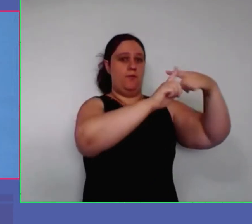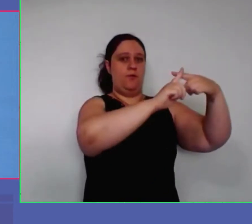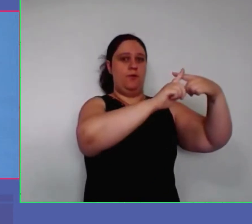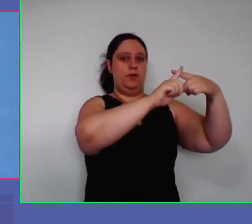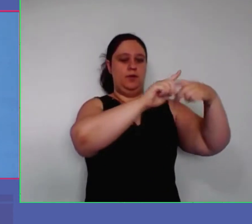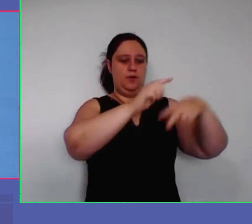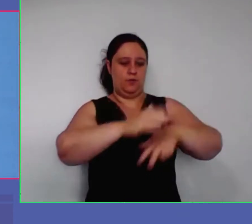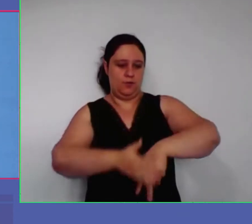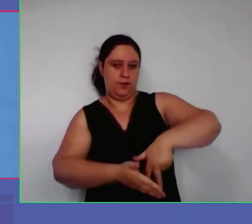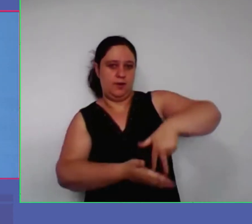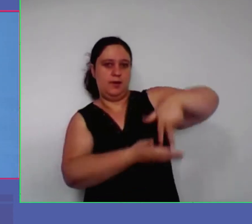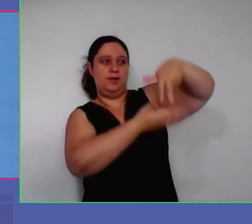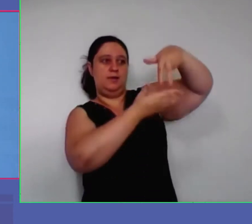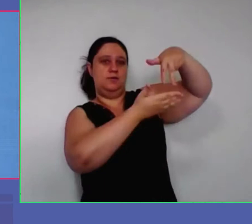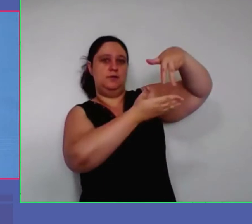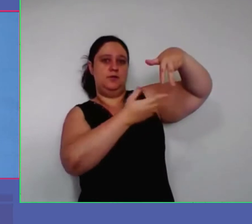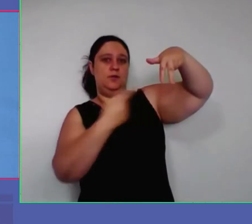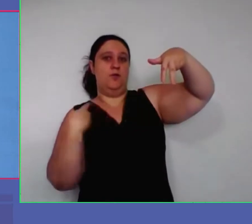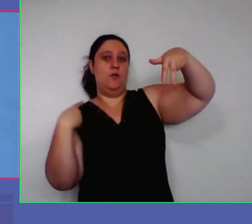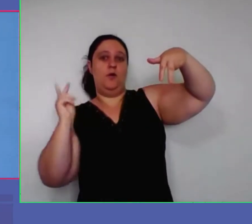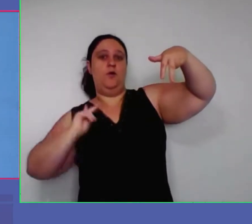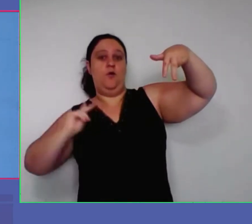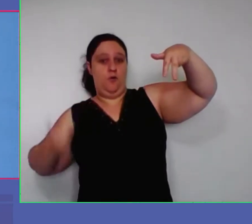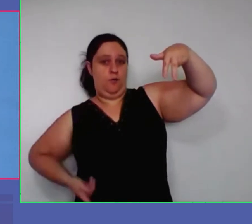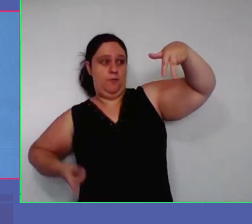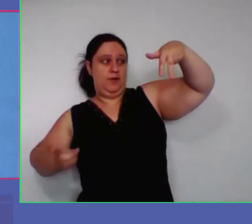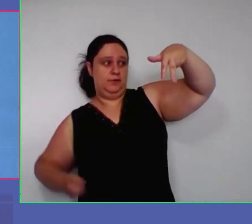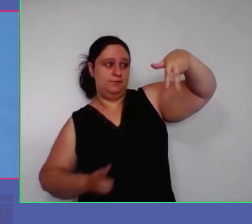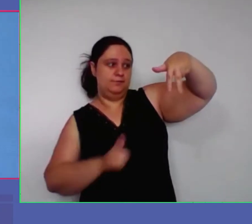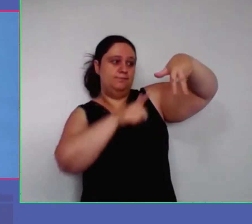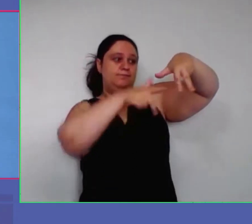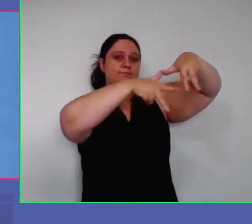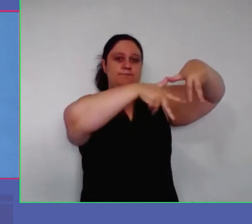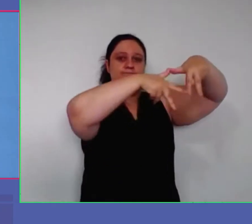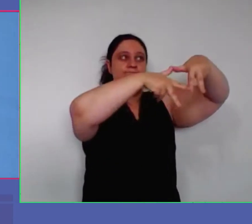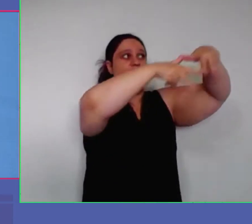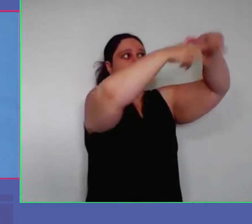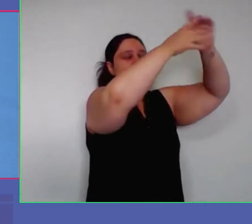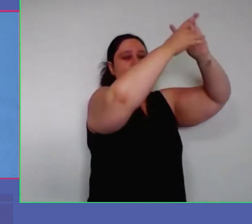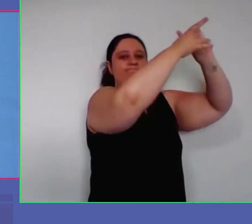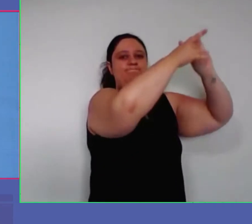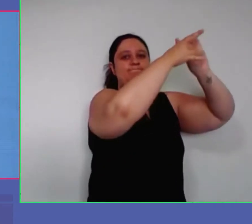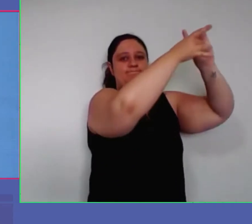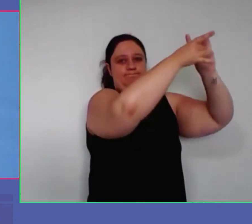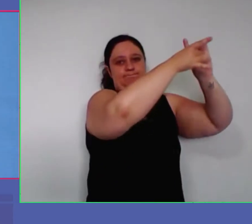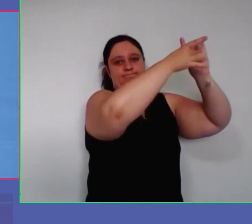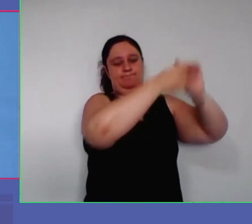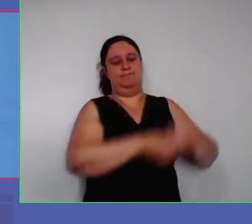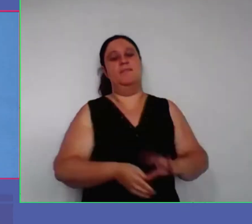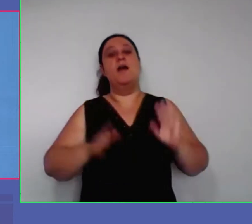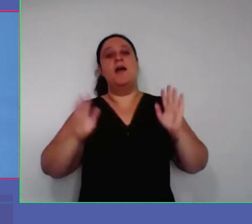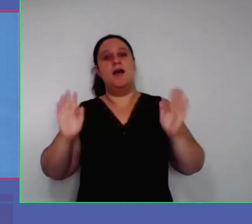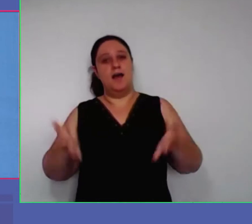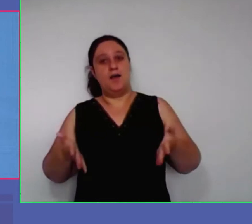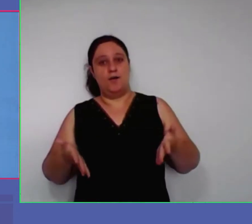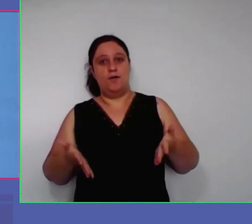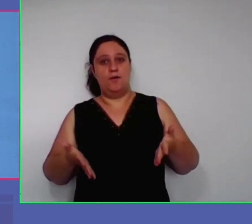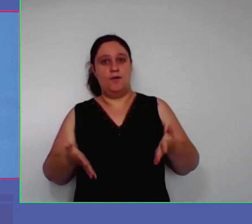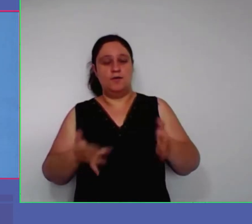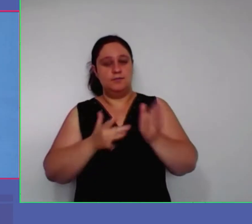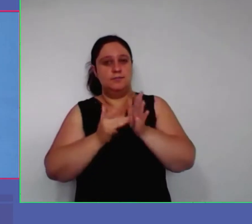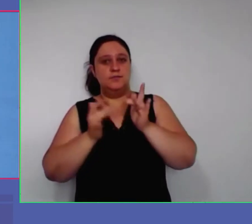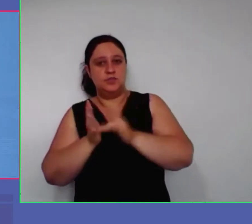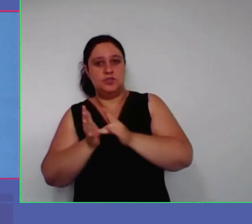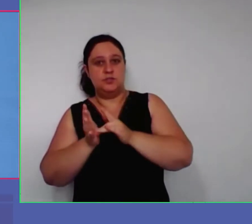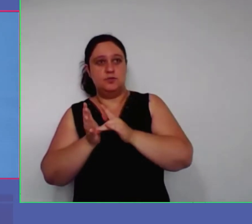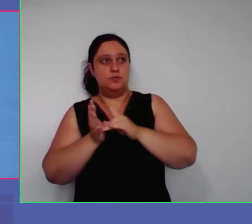em Deus. Então, daqui para frente, queridos irmãos, esse Senhor que trouxe Deus até nós, hoje nos